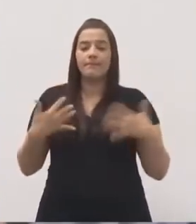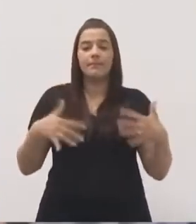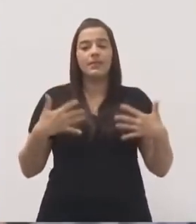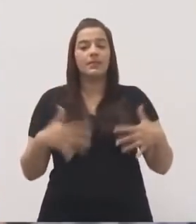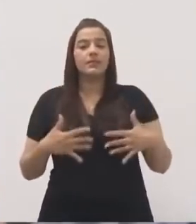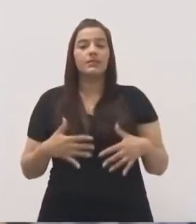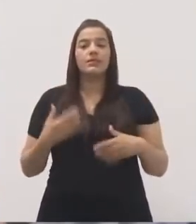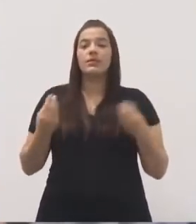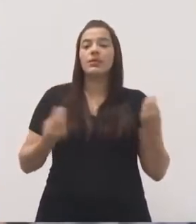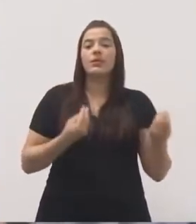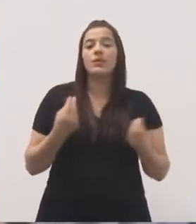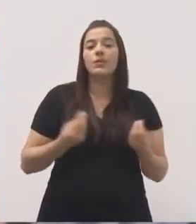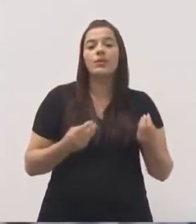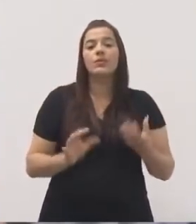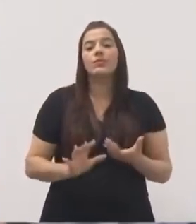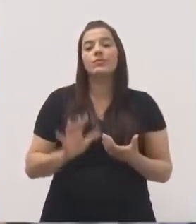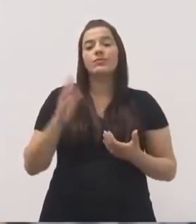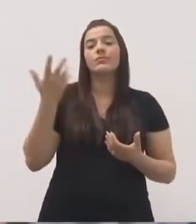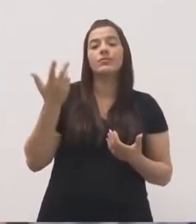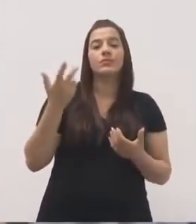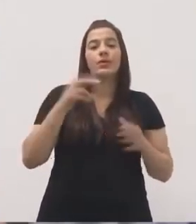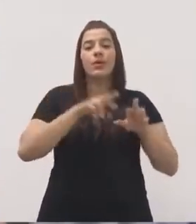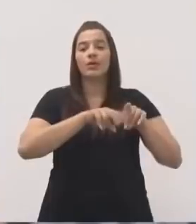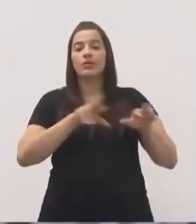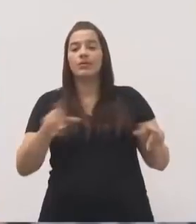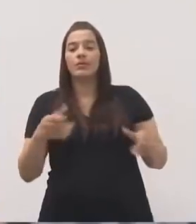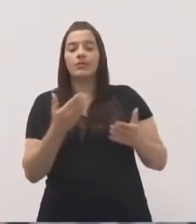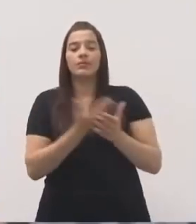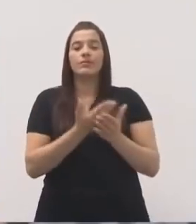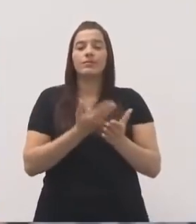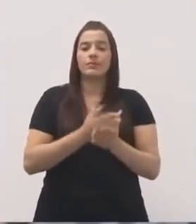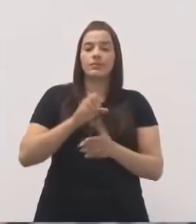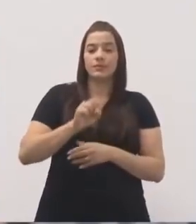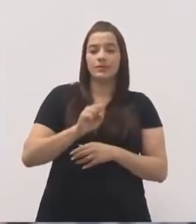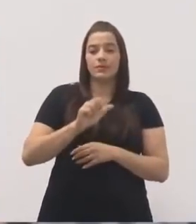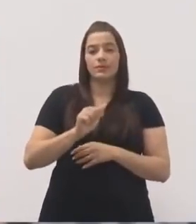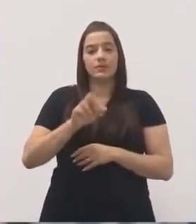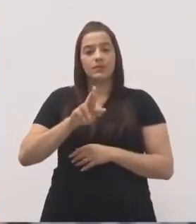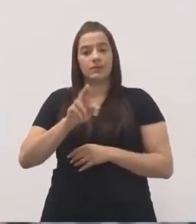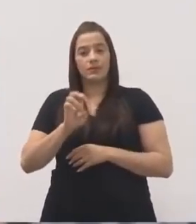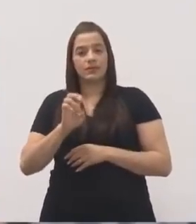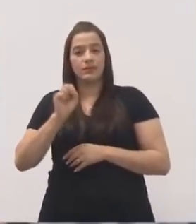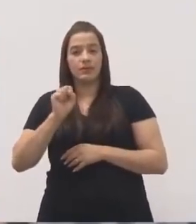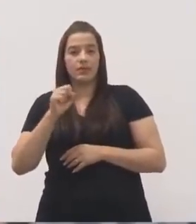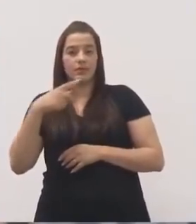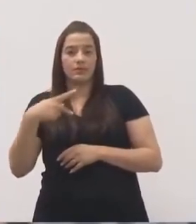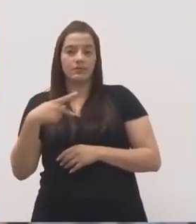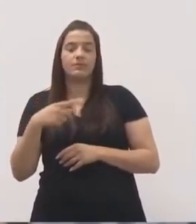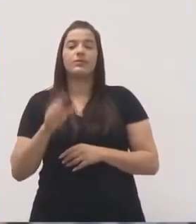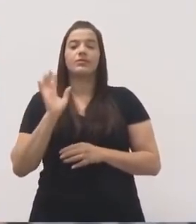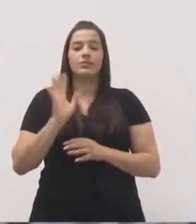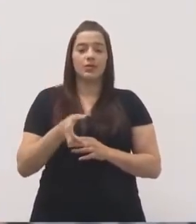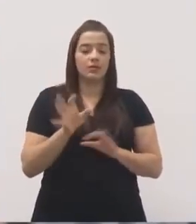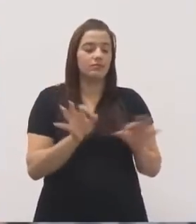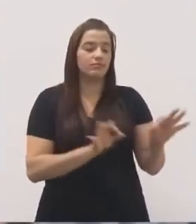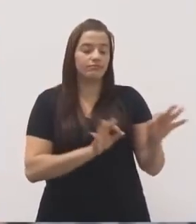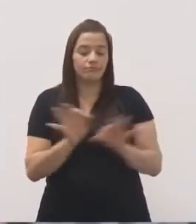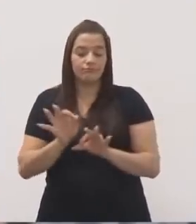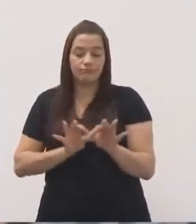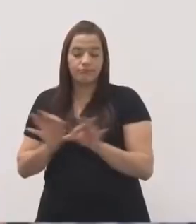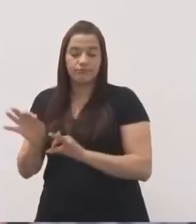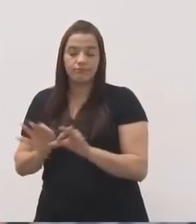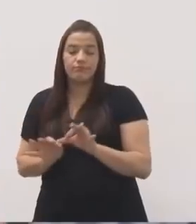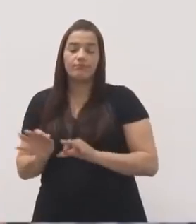de acontecer alguma sobreposição em relação ao SARESP, tá? Mas isso já está sendo articulado aqui